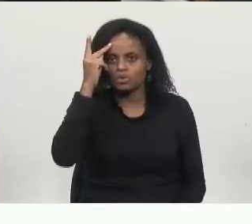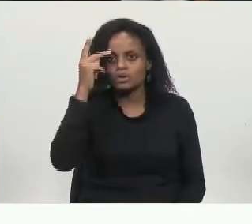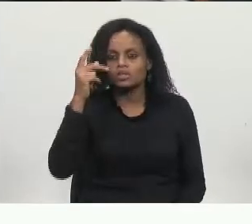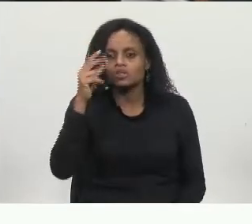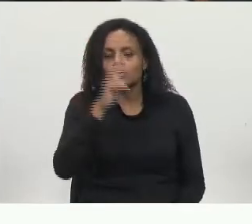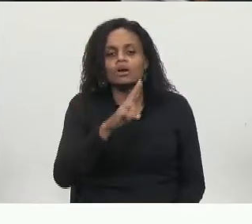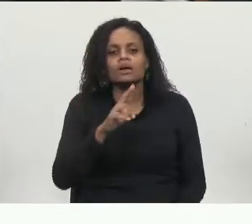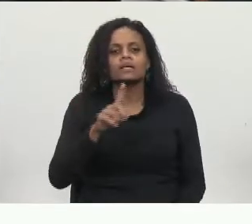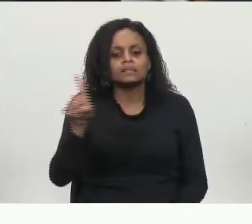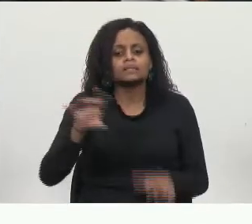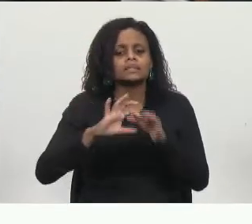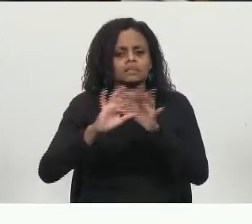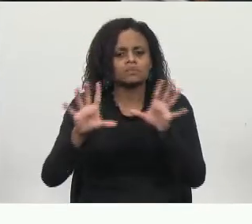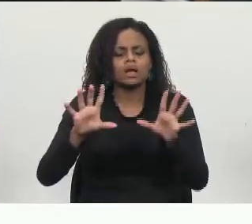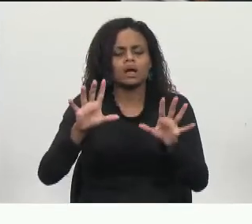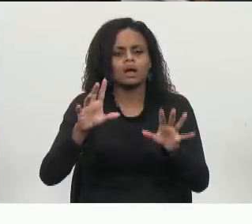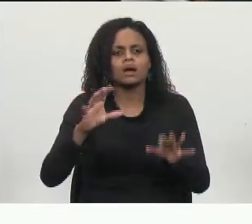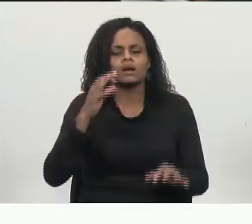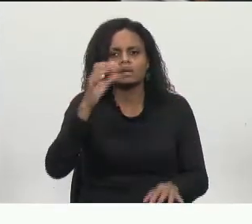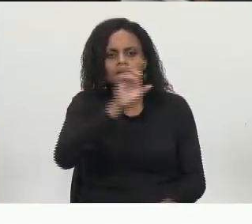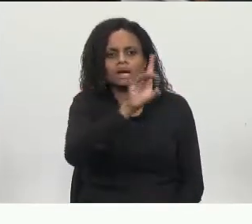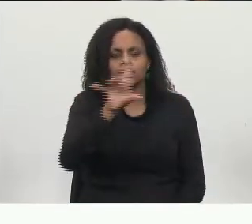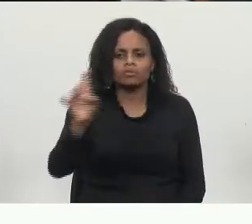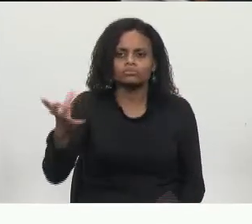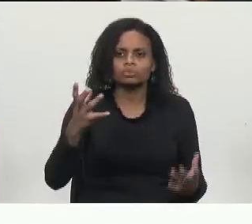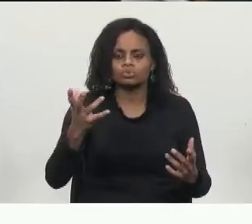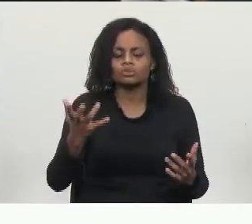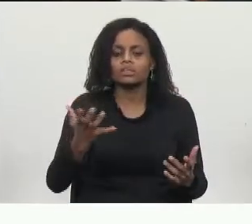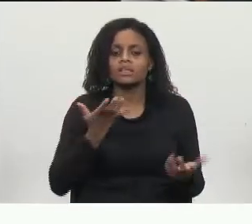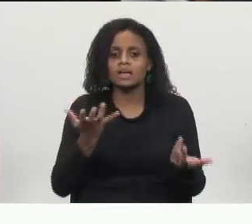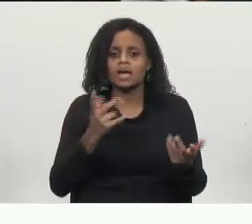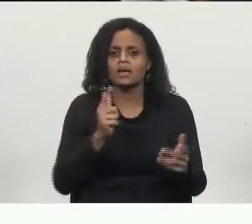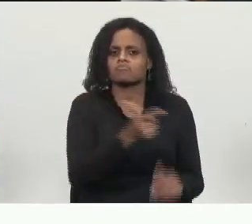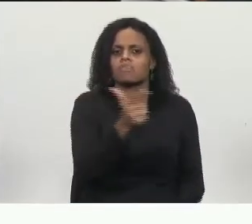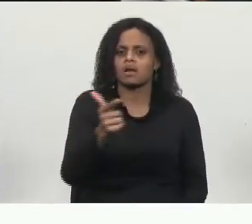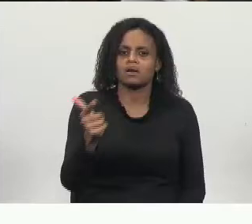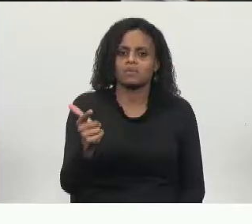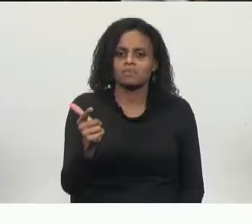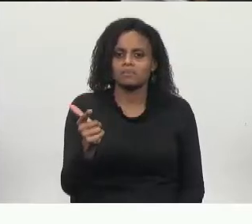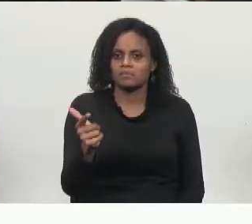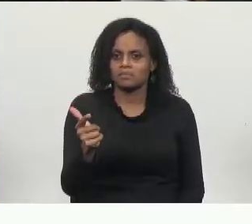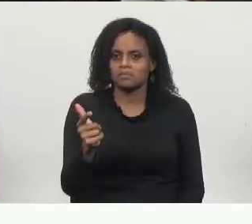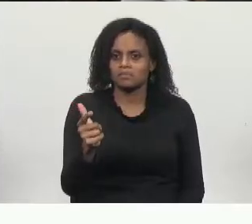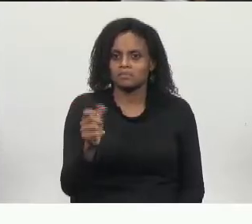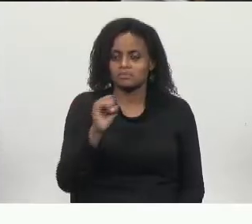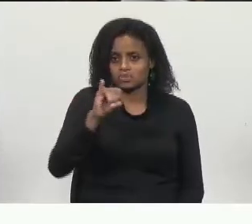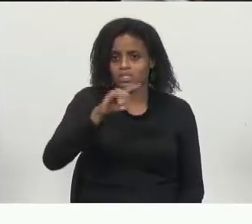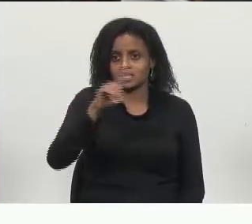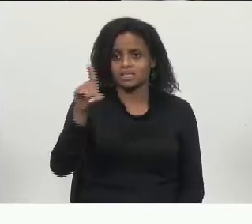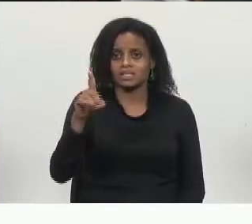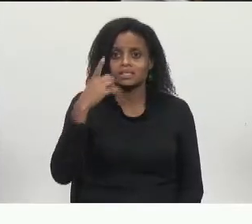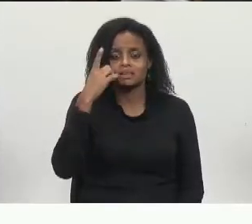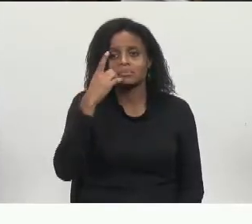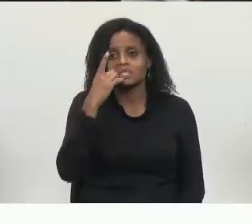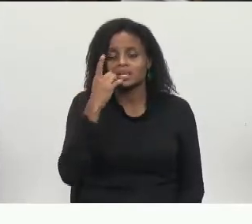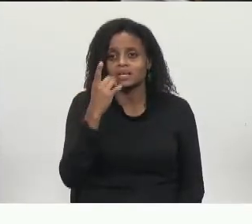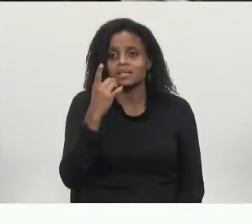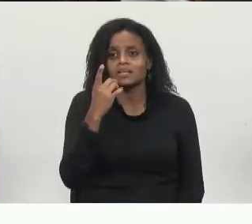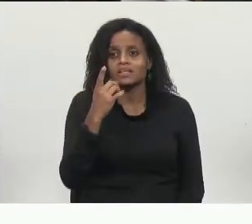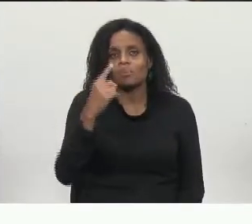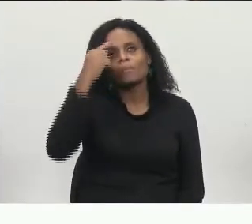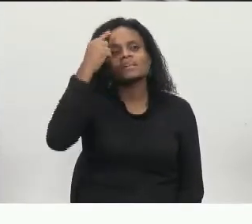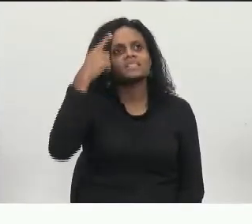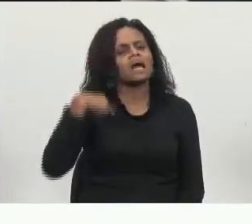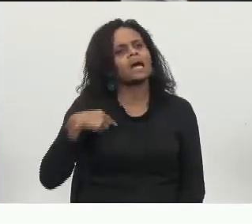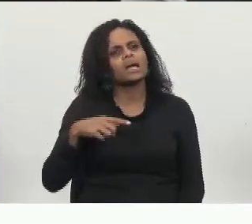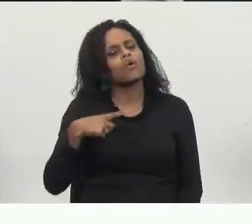ter suas armas, quem quer. Foi muito bem foi colocado, não é simplesmente deputado aqui quer comprar, vou comprar, igual vai se comprar um